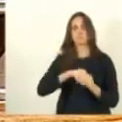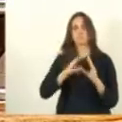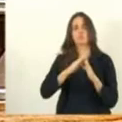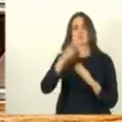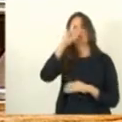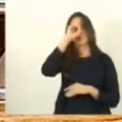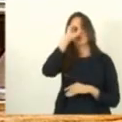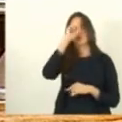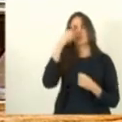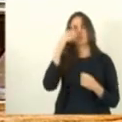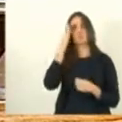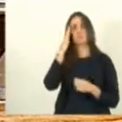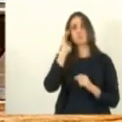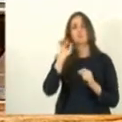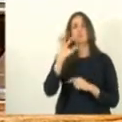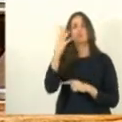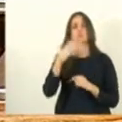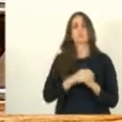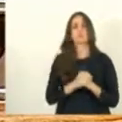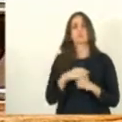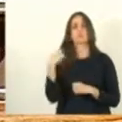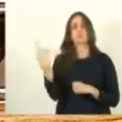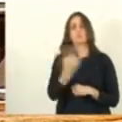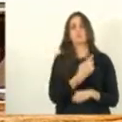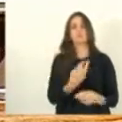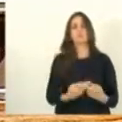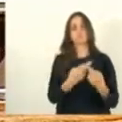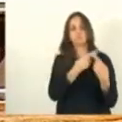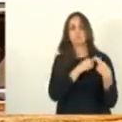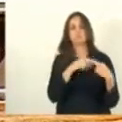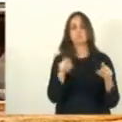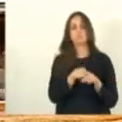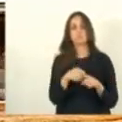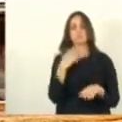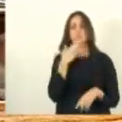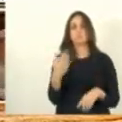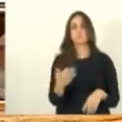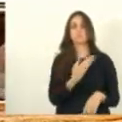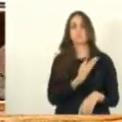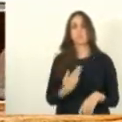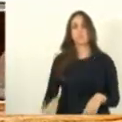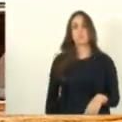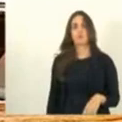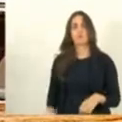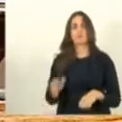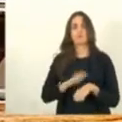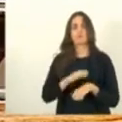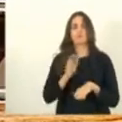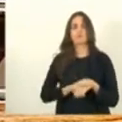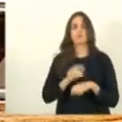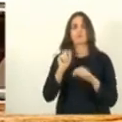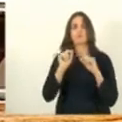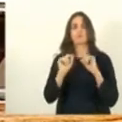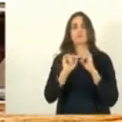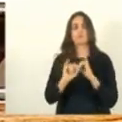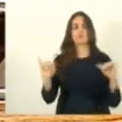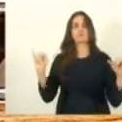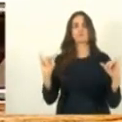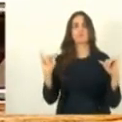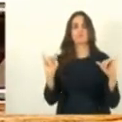precisamos entender o que está acontecendo ali. É função nossa. Peço ao governo do Estado que faça